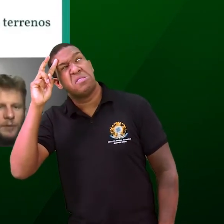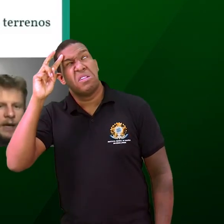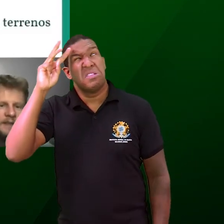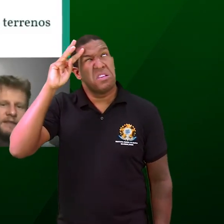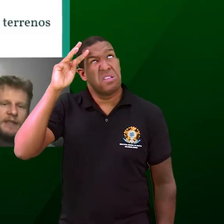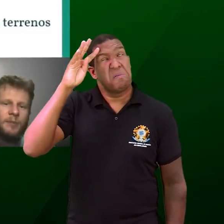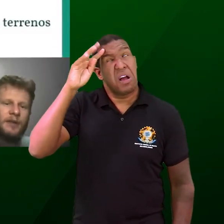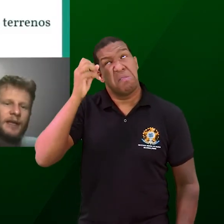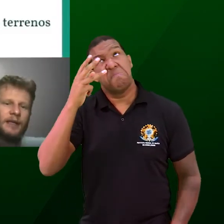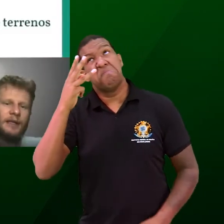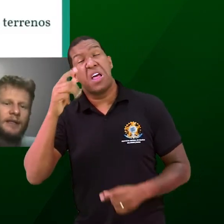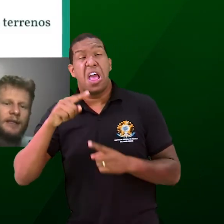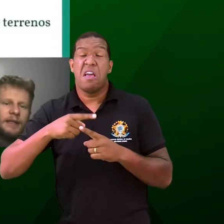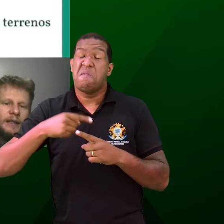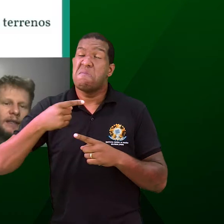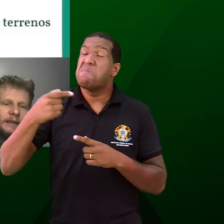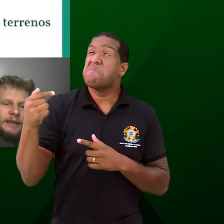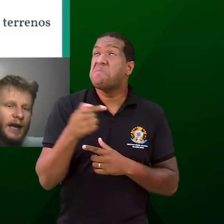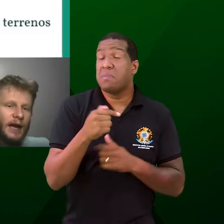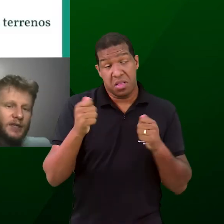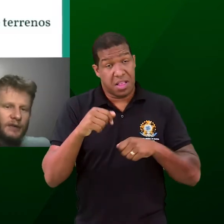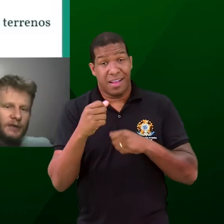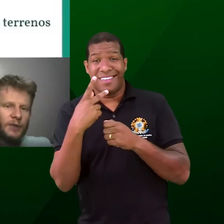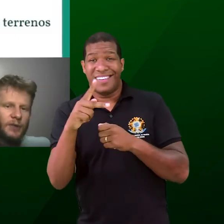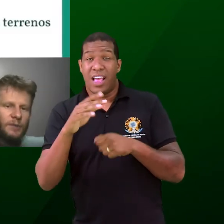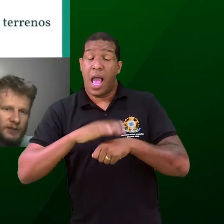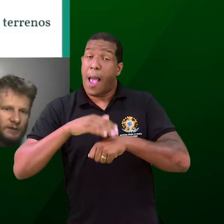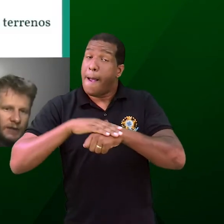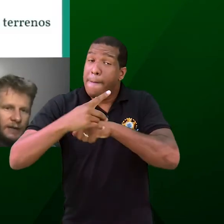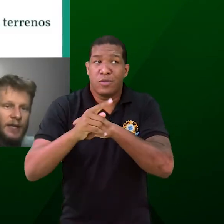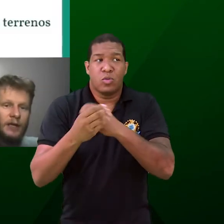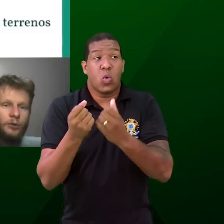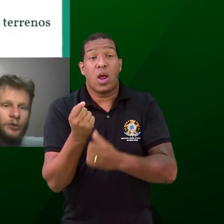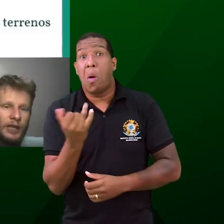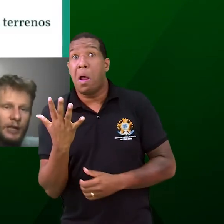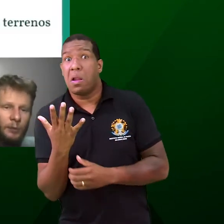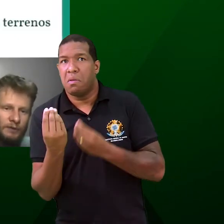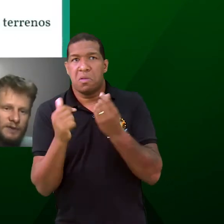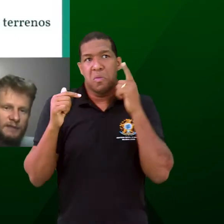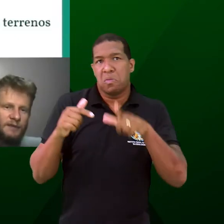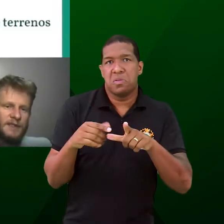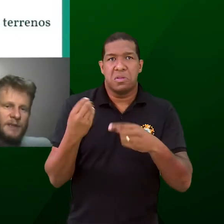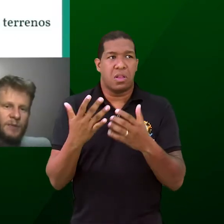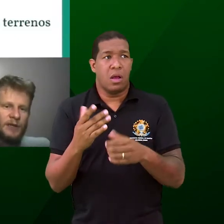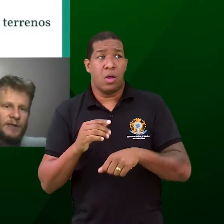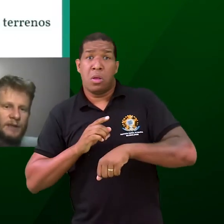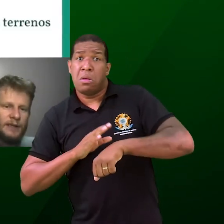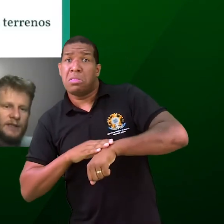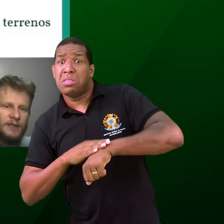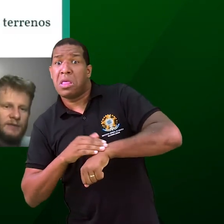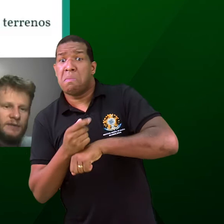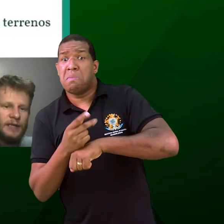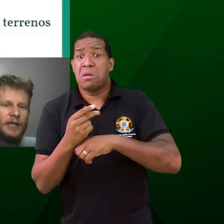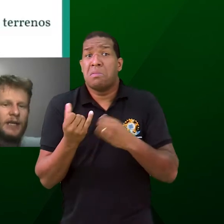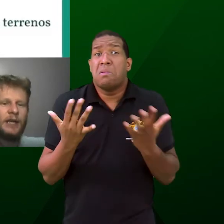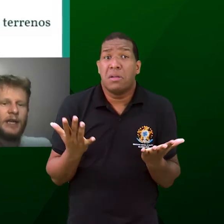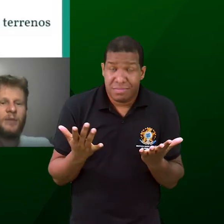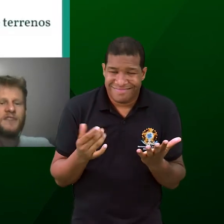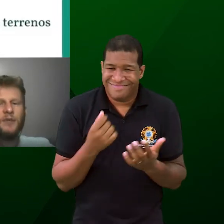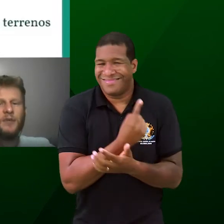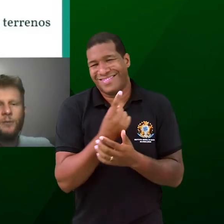coloca. O Carbone em colaboradores, né? De 74. Mas tem inúmeras outras fórmulas, se vocês tiverem interesse. Tem mais